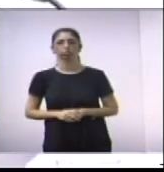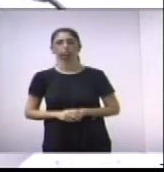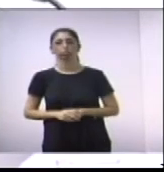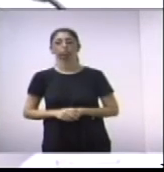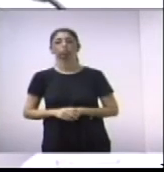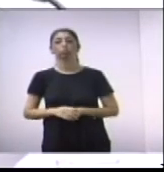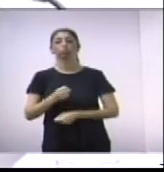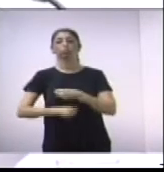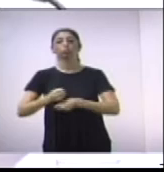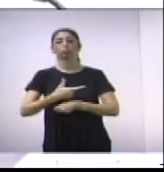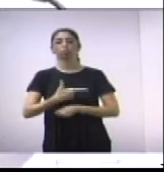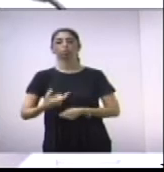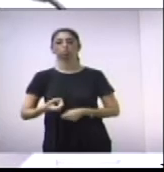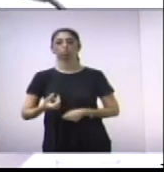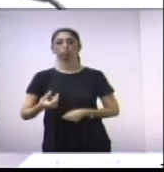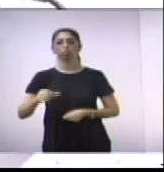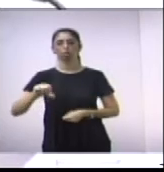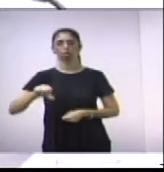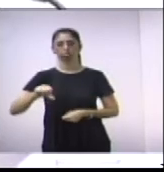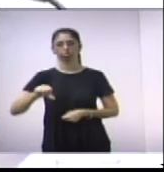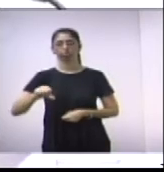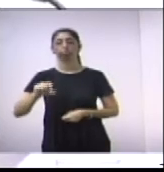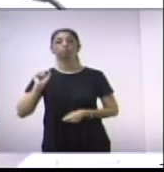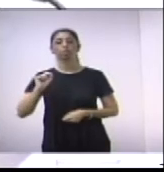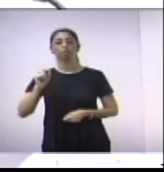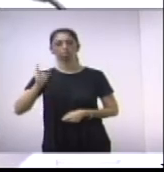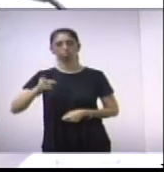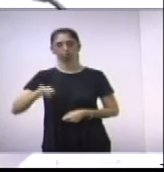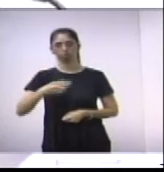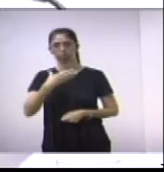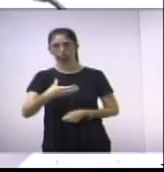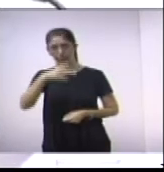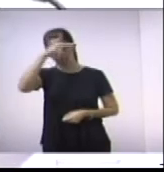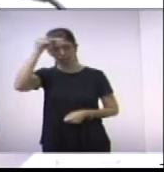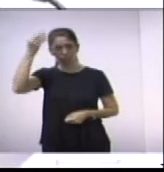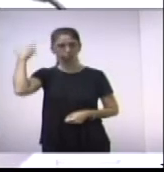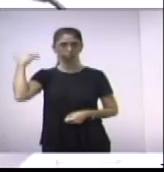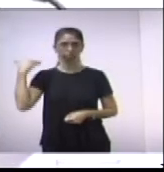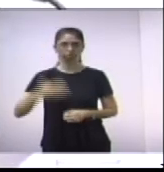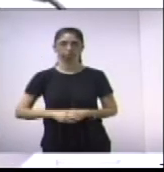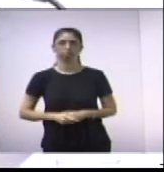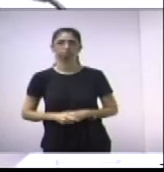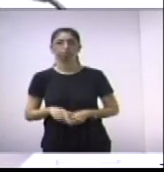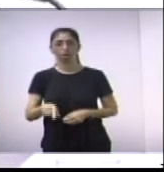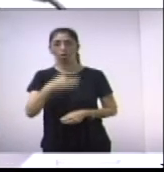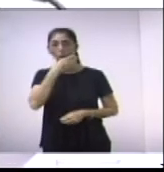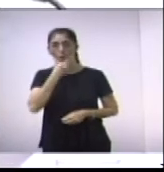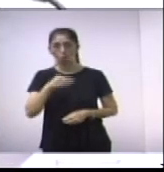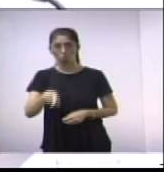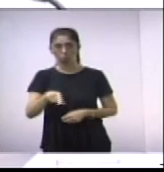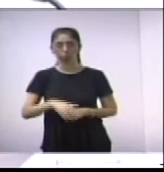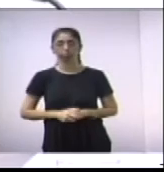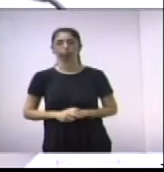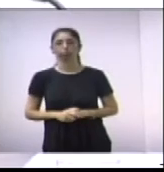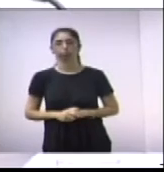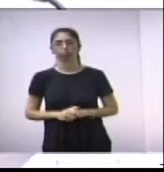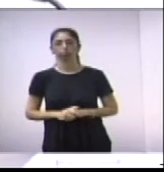junho de 2009, por ordem de José Pavan Júnior. E terceiro, esse senhor, Rodrigo Bergamo,